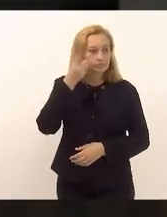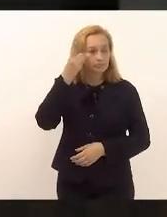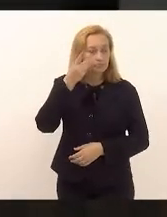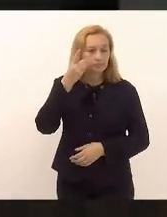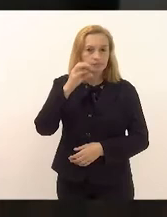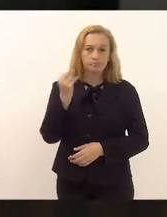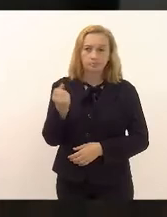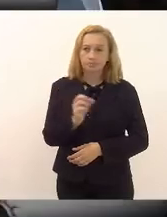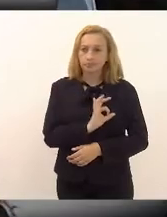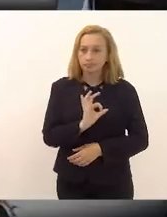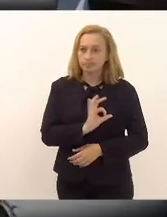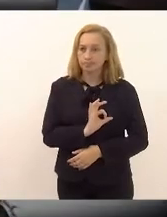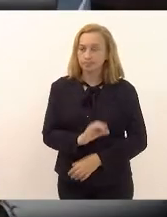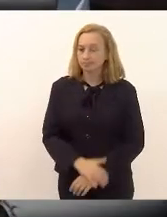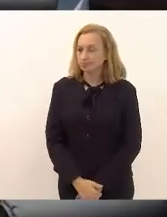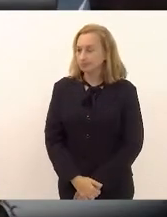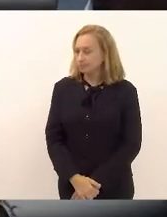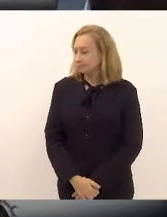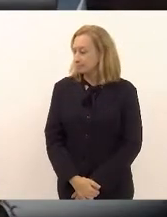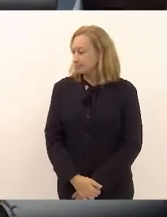Rocha.